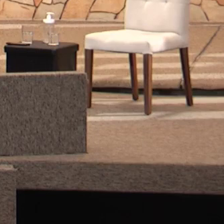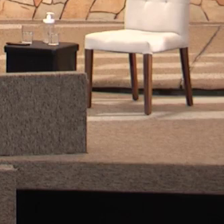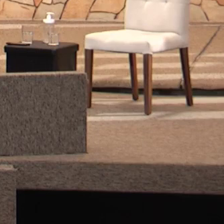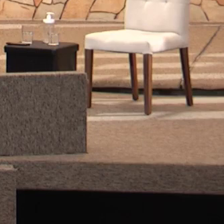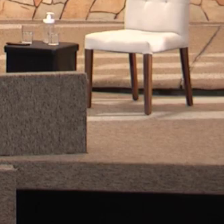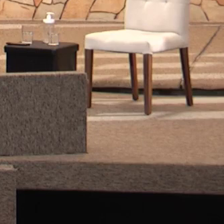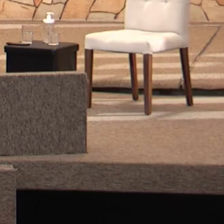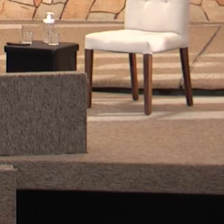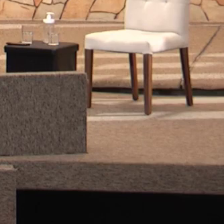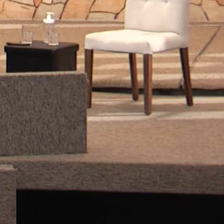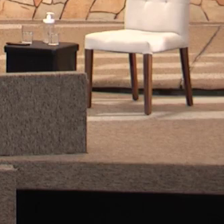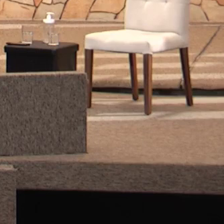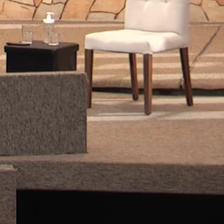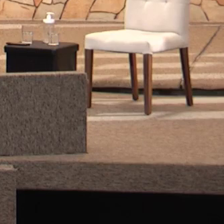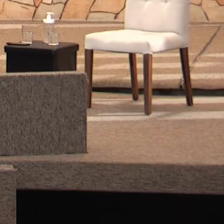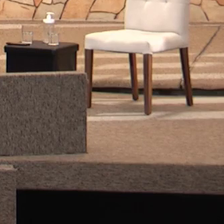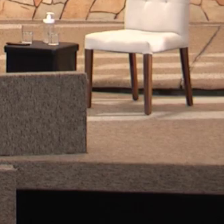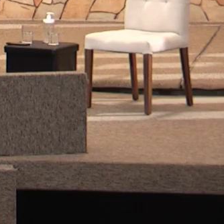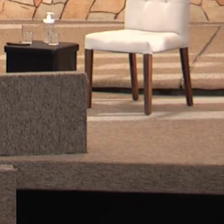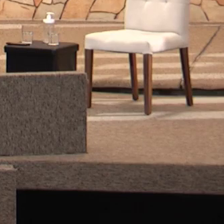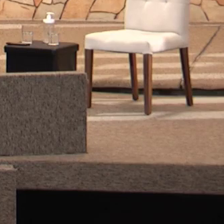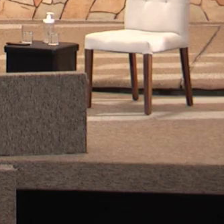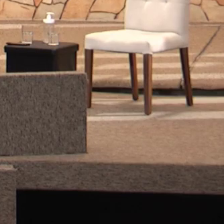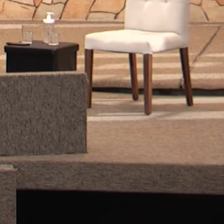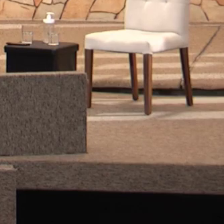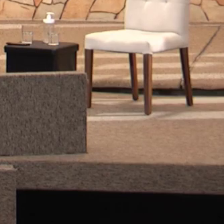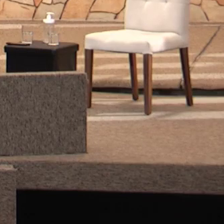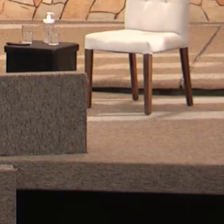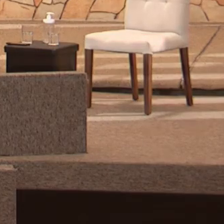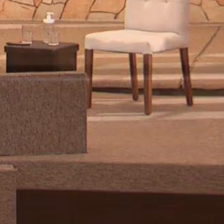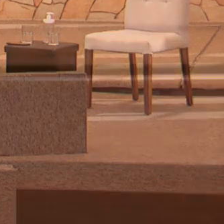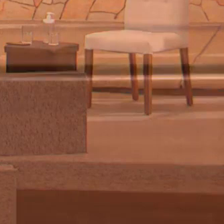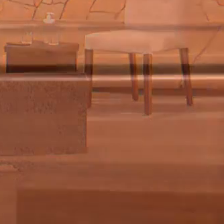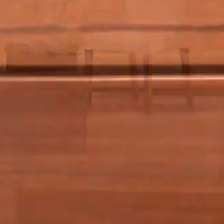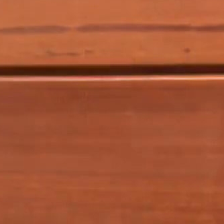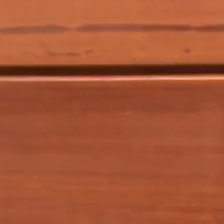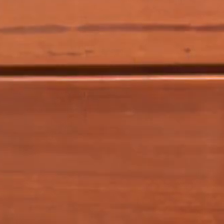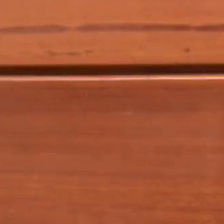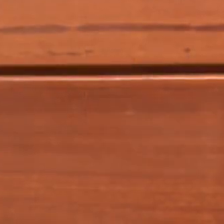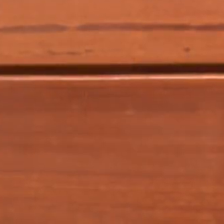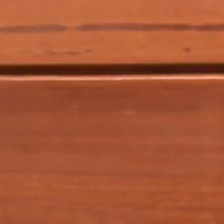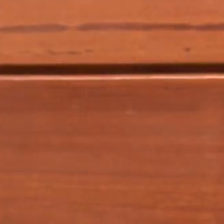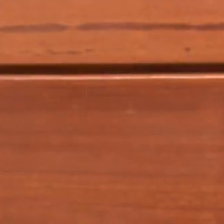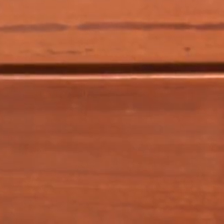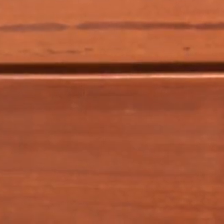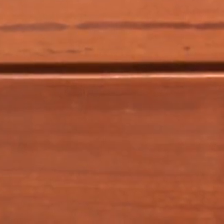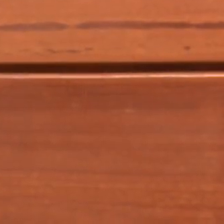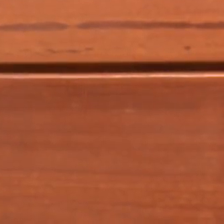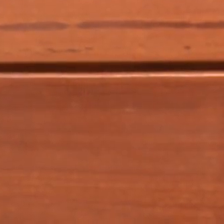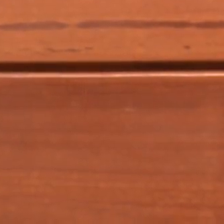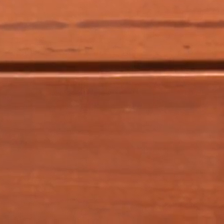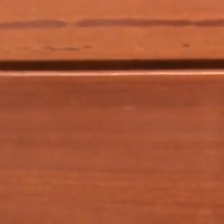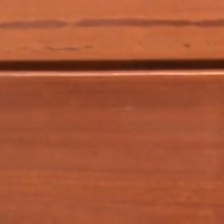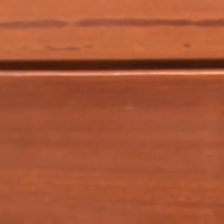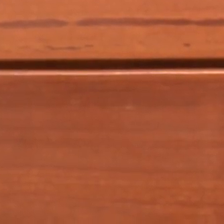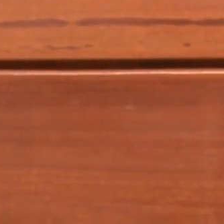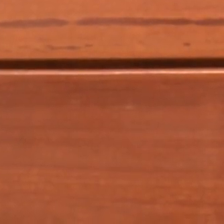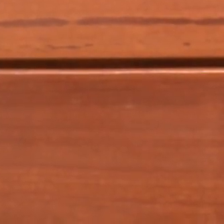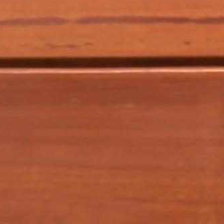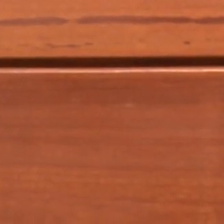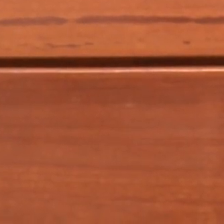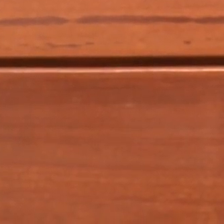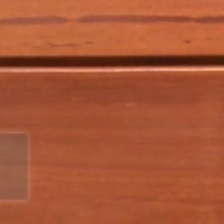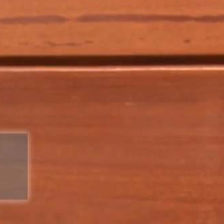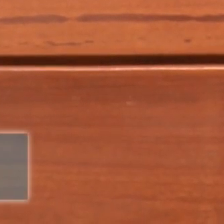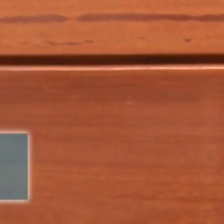Bom dia, irmãos e amigos que nos acompanham pela internet. Vamos proceder à leitura bíblica, que está